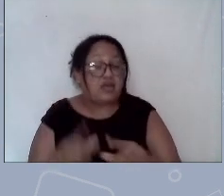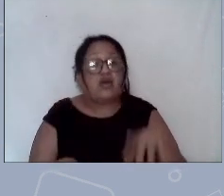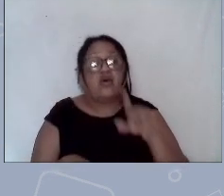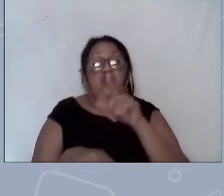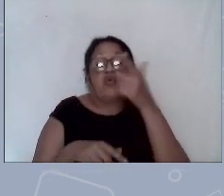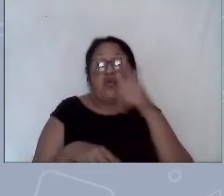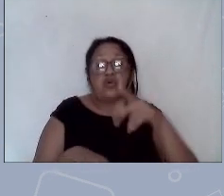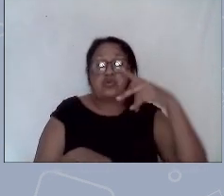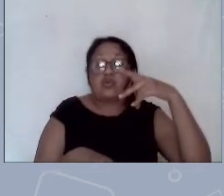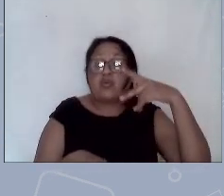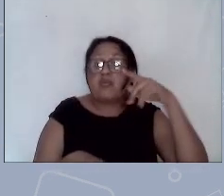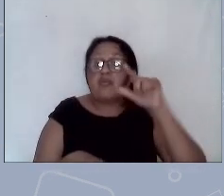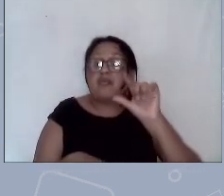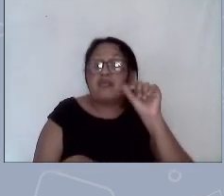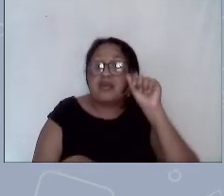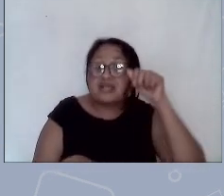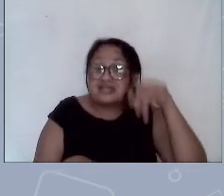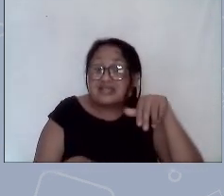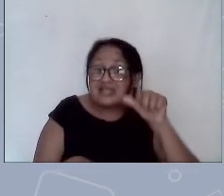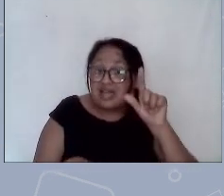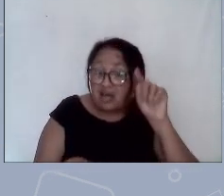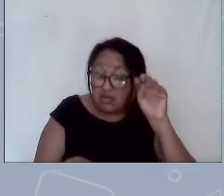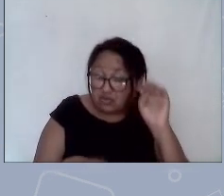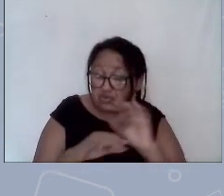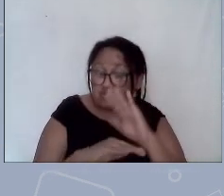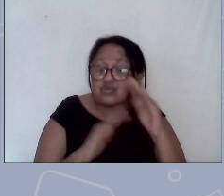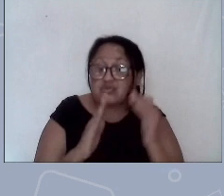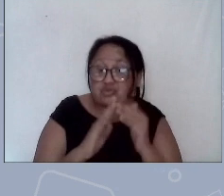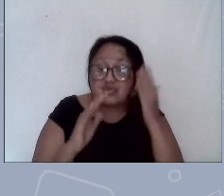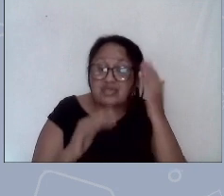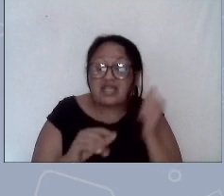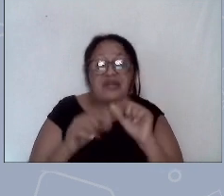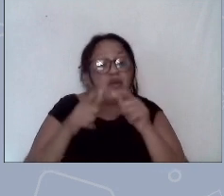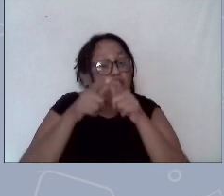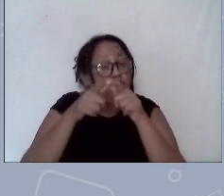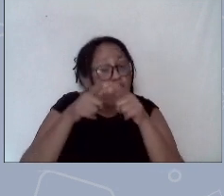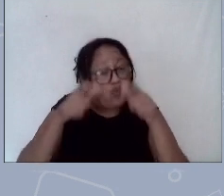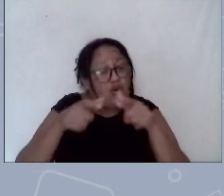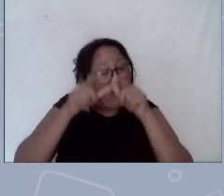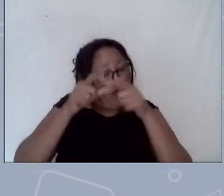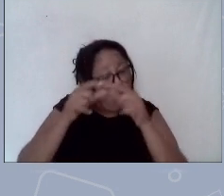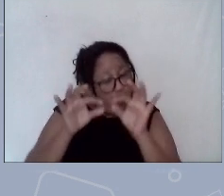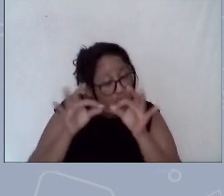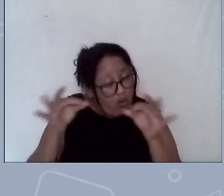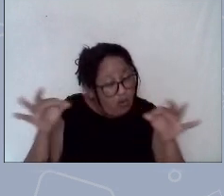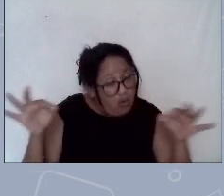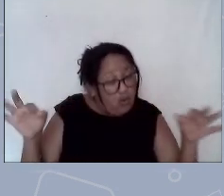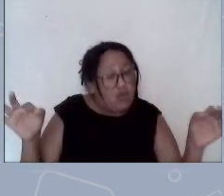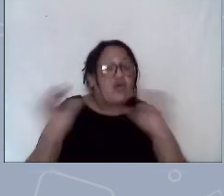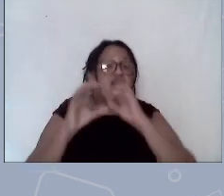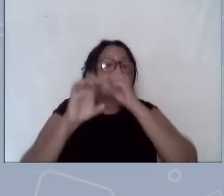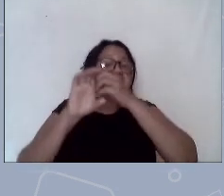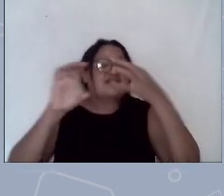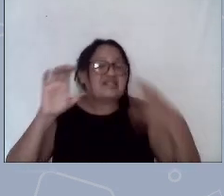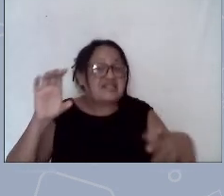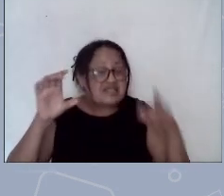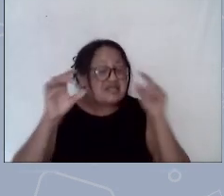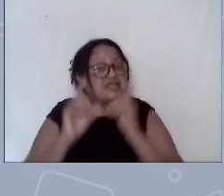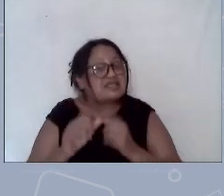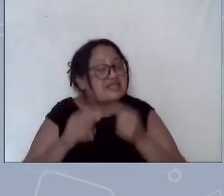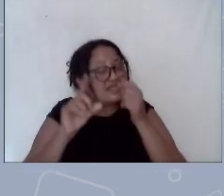entenderam bastante todo mundo sabe que o planalto é uma estrutura longa caracterizada pela remoção de sedimentos e